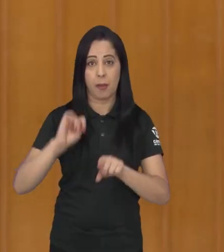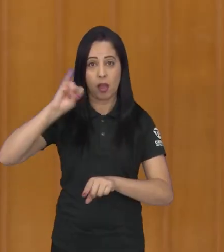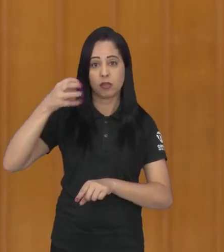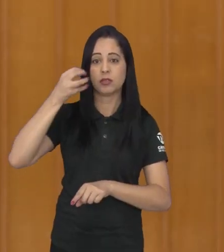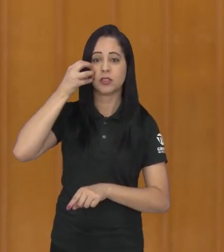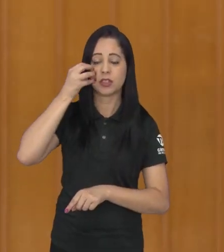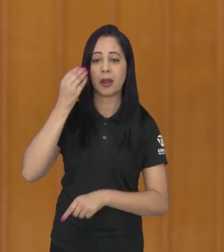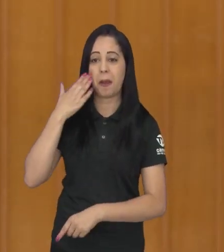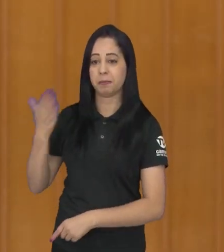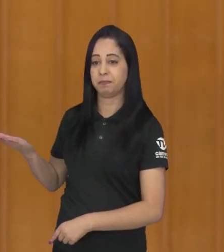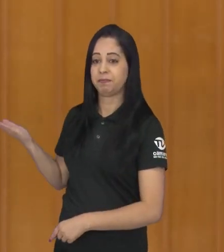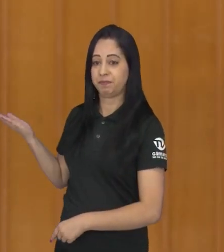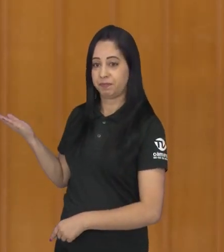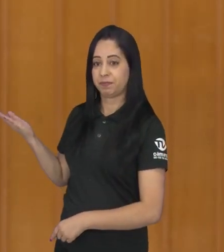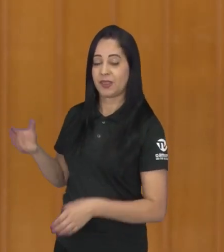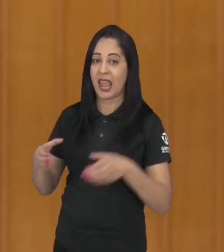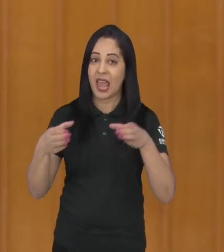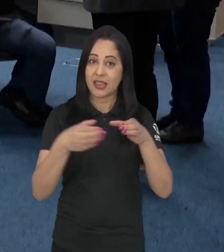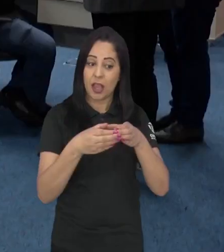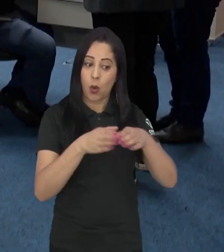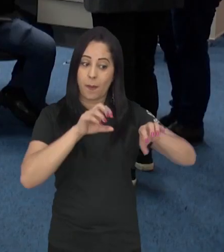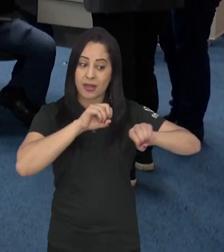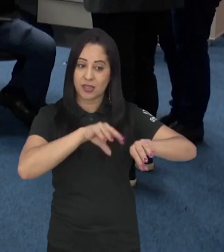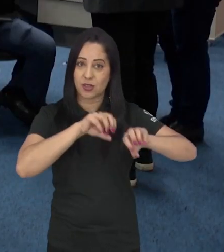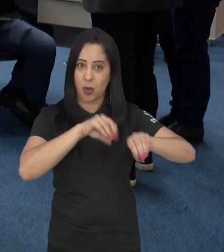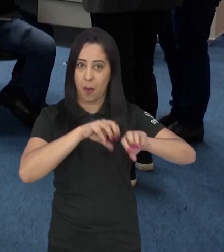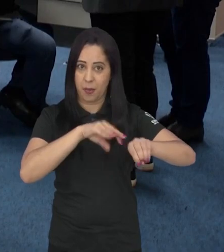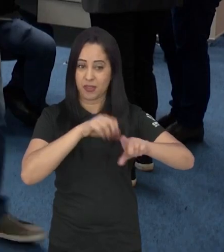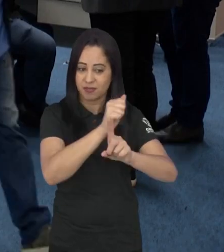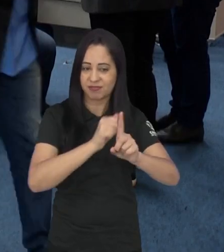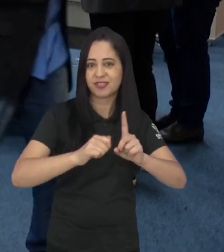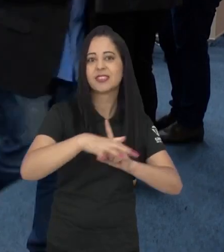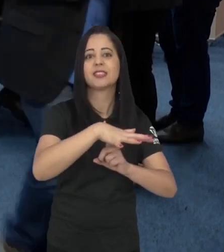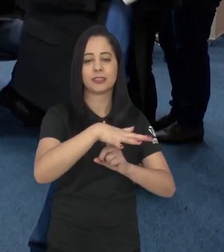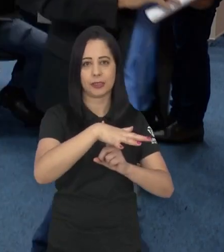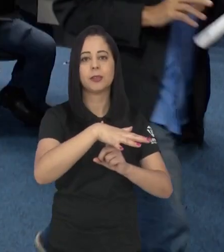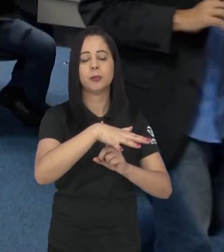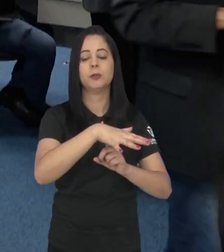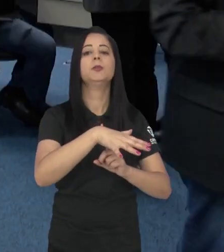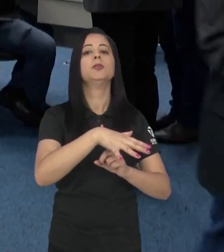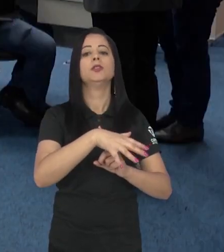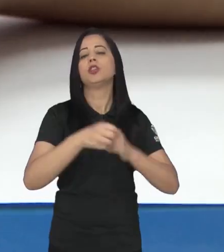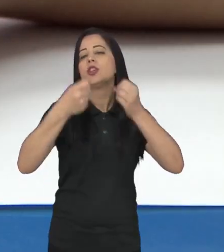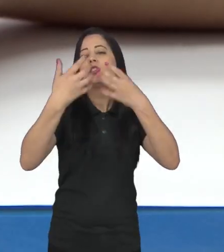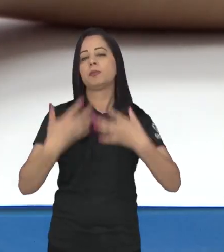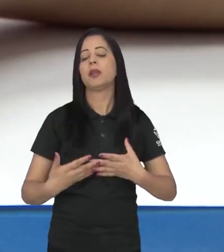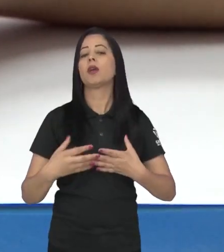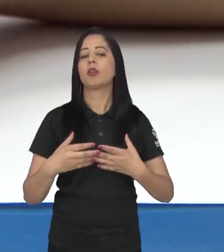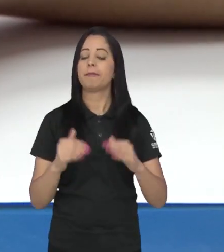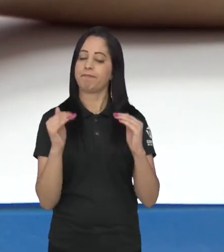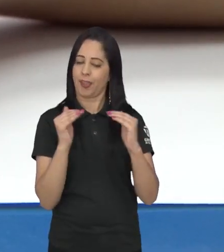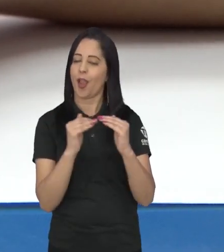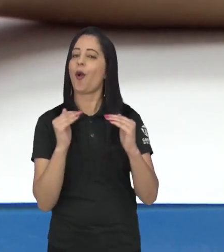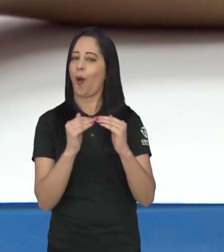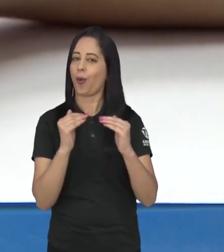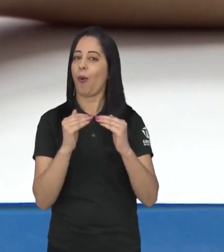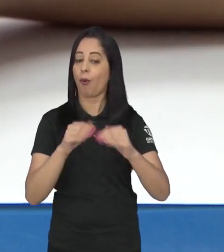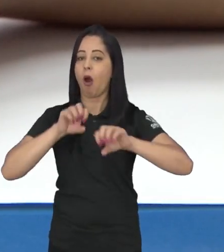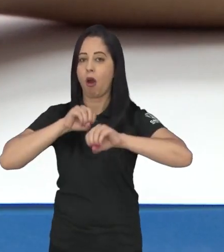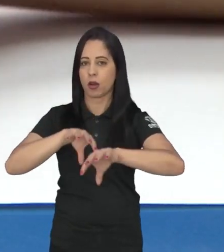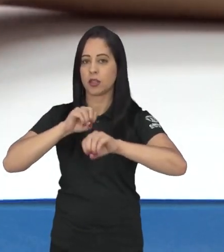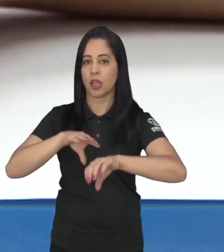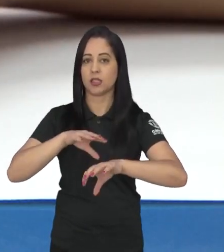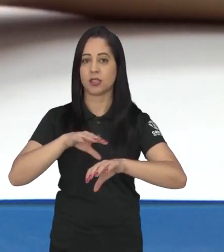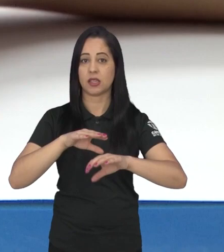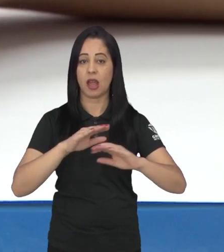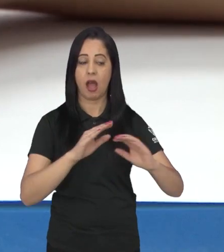Hayashi e Juliana Fraga, que fazem parte da Comissão de Educação e Promoção Social da Câmara, afirmam ser a favor da